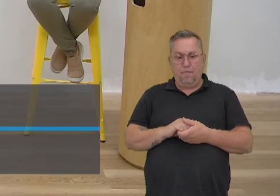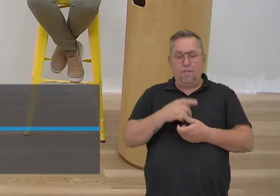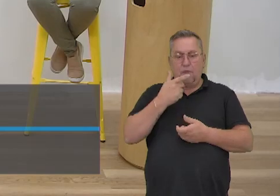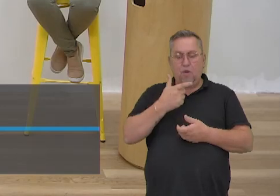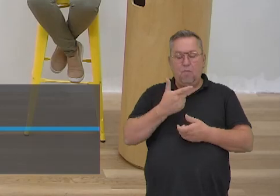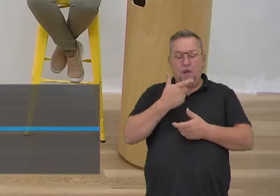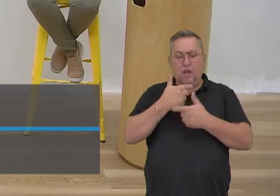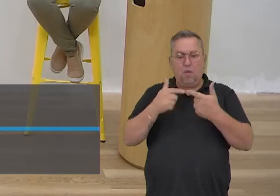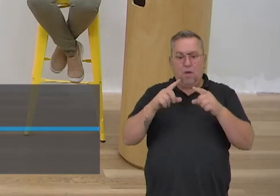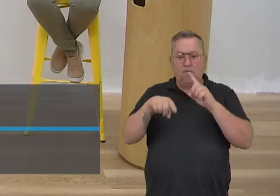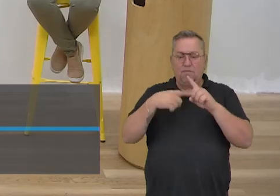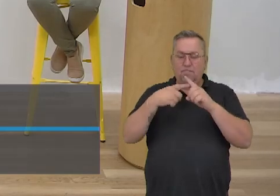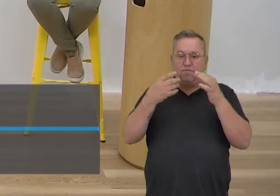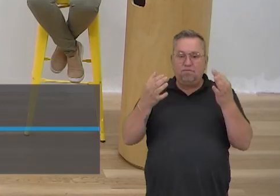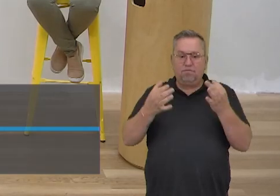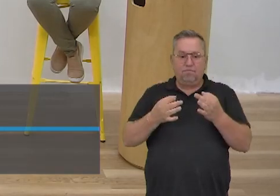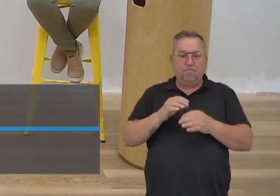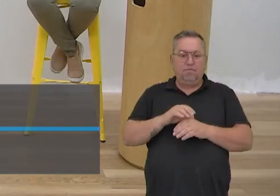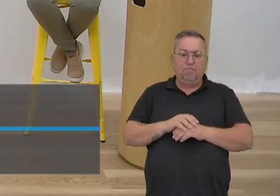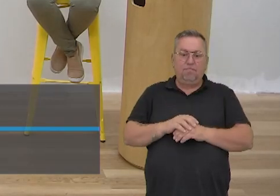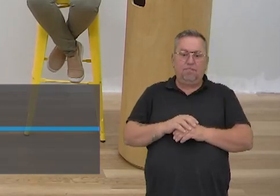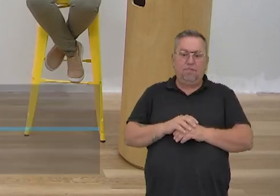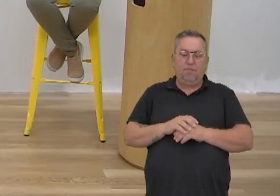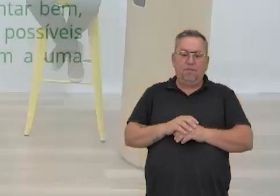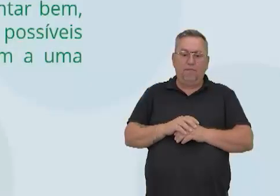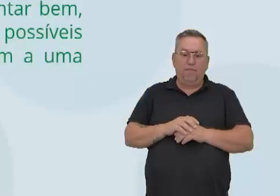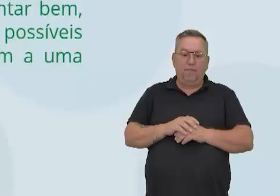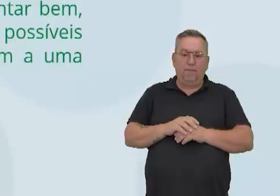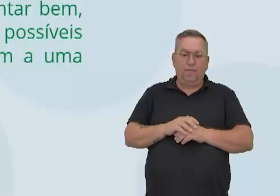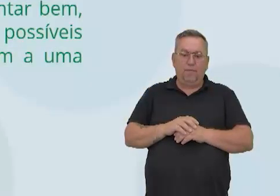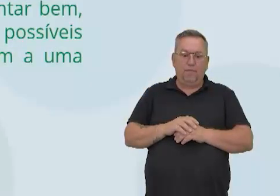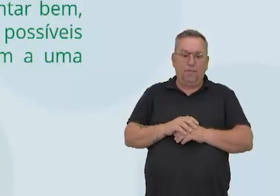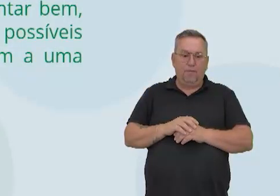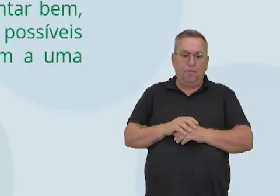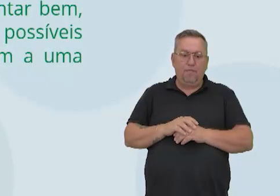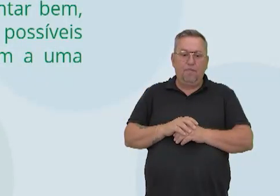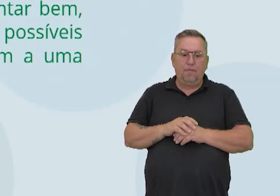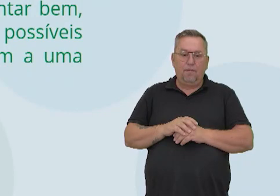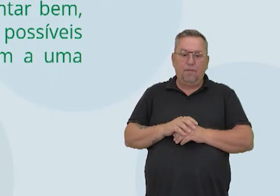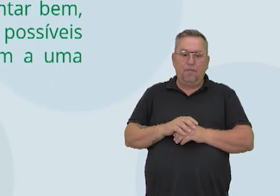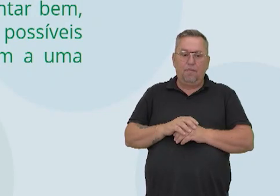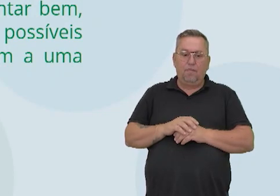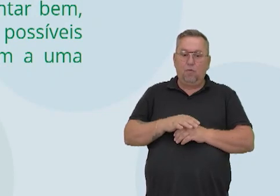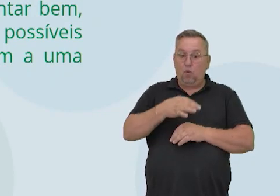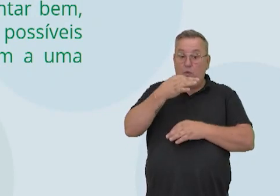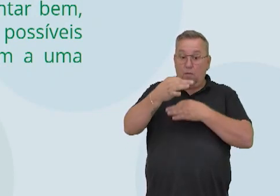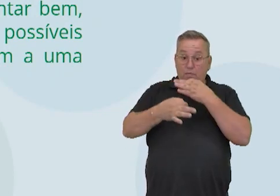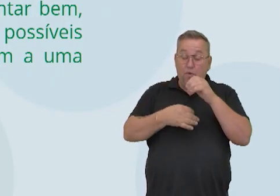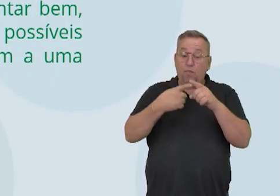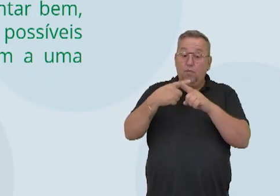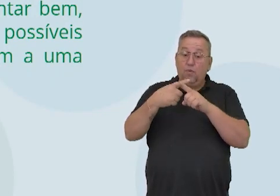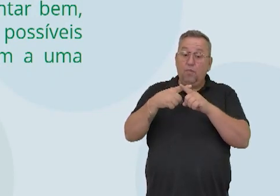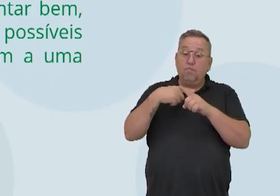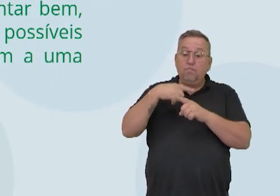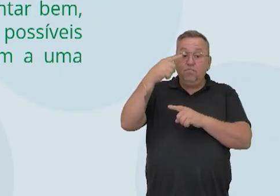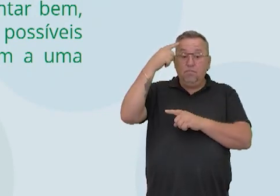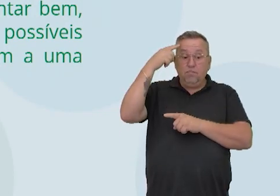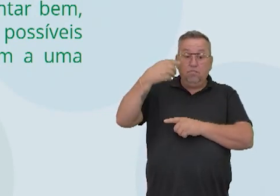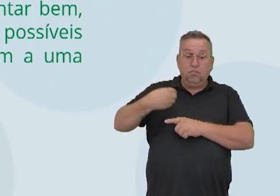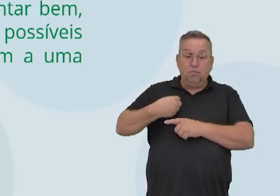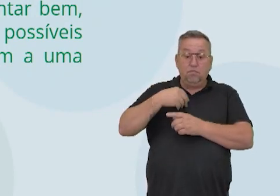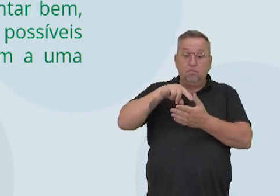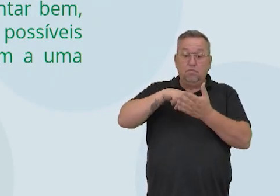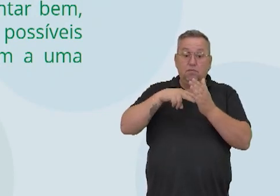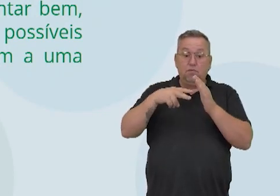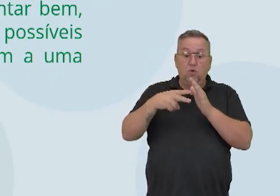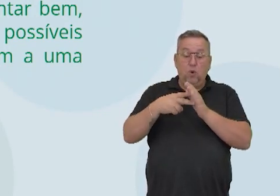linguagem mais figurada, outro menos, né? Pode pôr a resposta para eles, por favor? será uma opinião, pois podemos pensar em